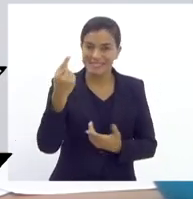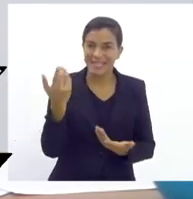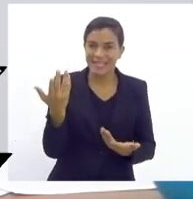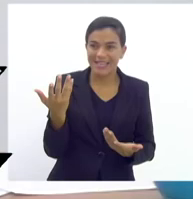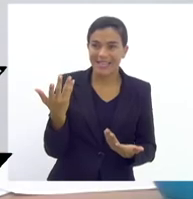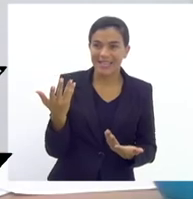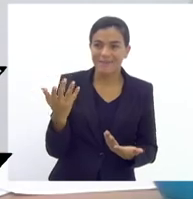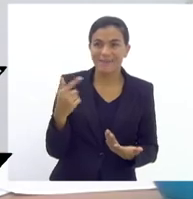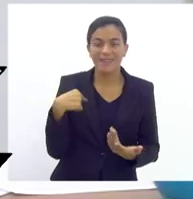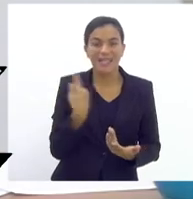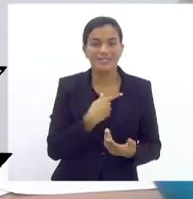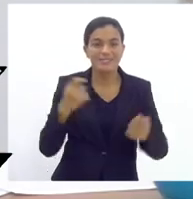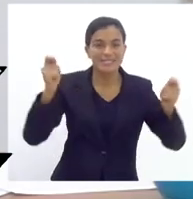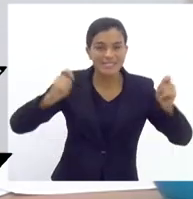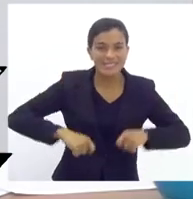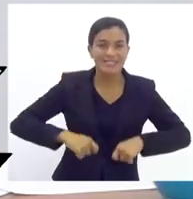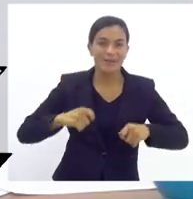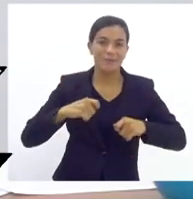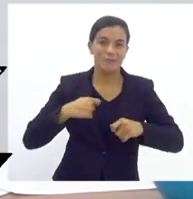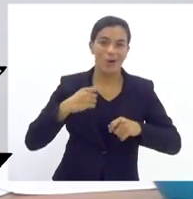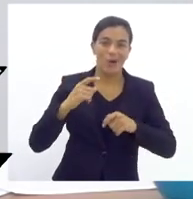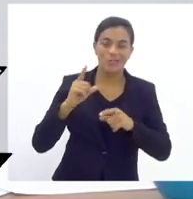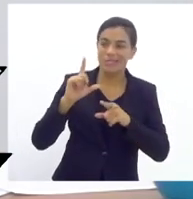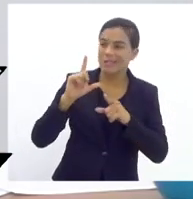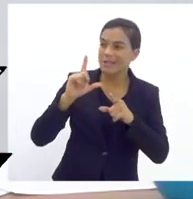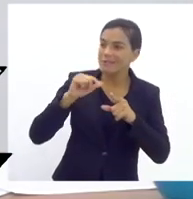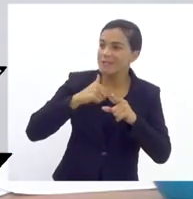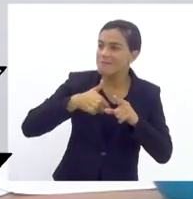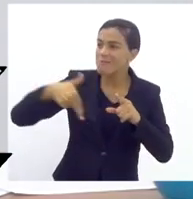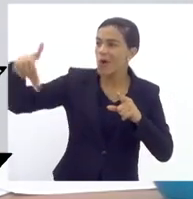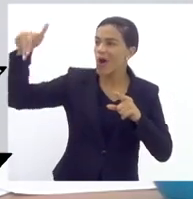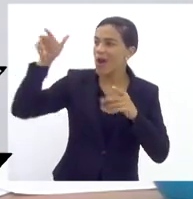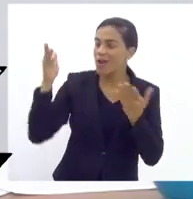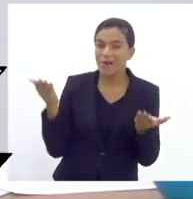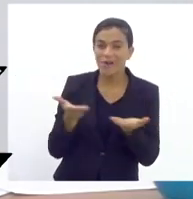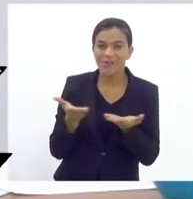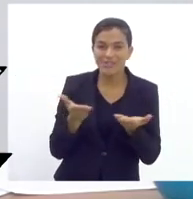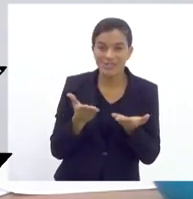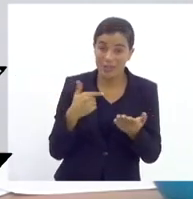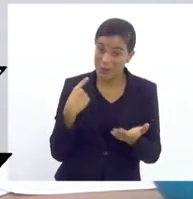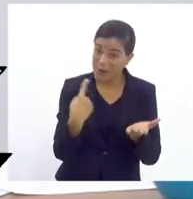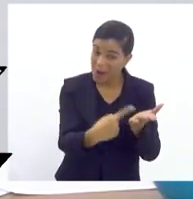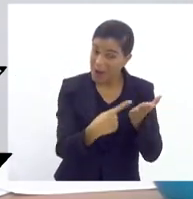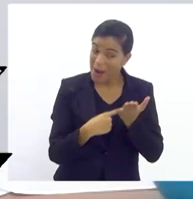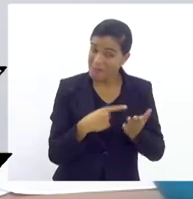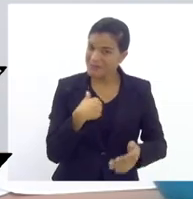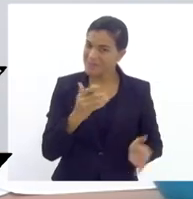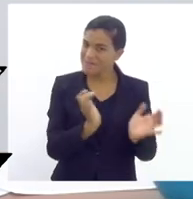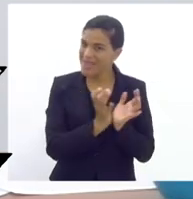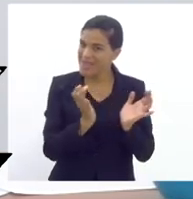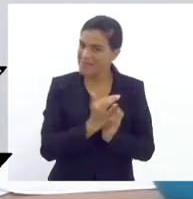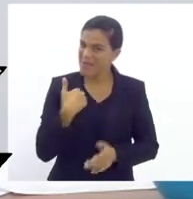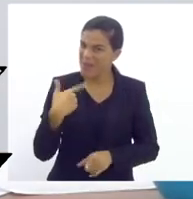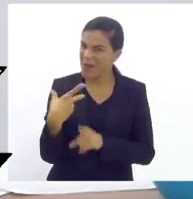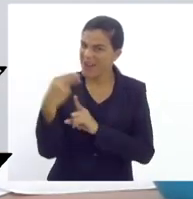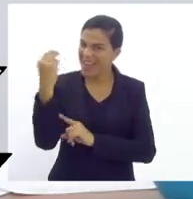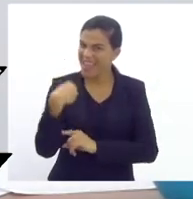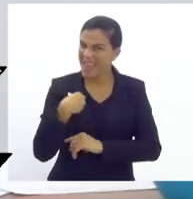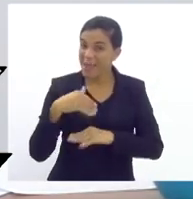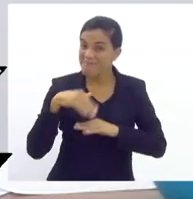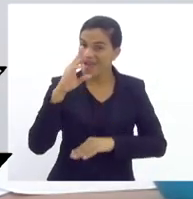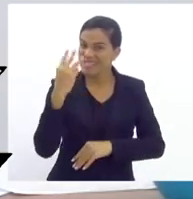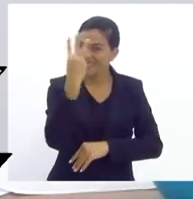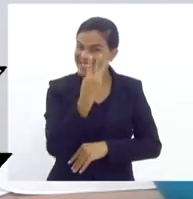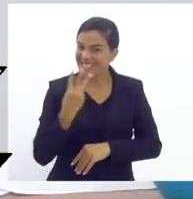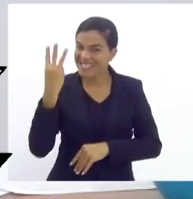que a gente possa Saia desse lugar aqui hoje e eu apostei com a minha equipe E eu ganhei foram mais de